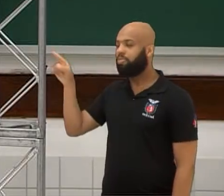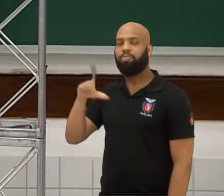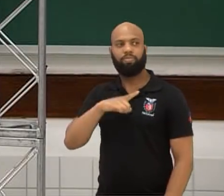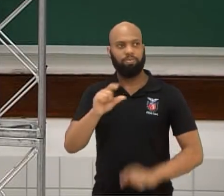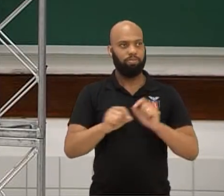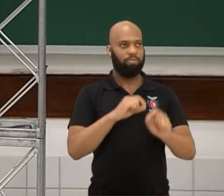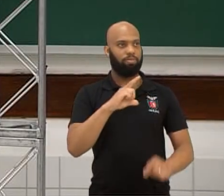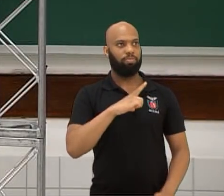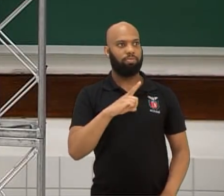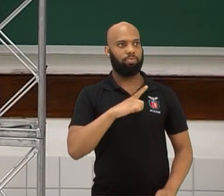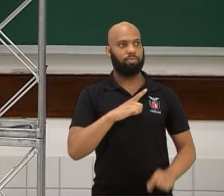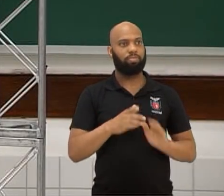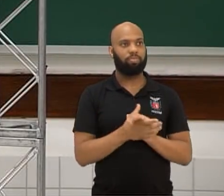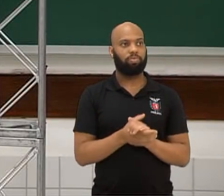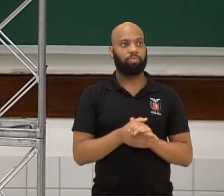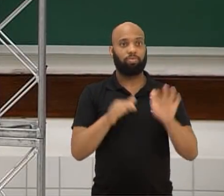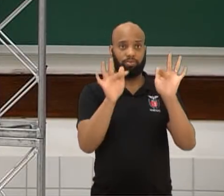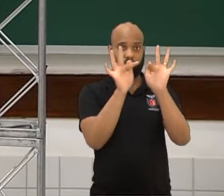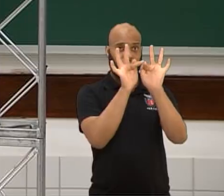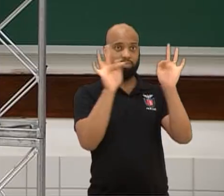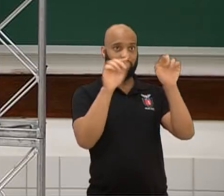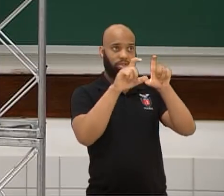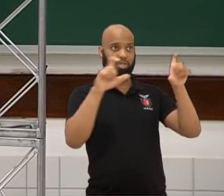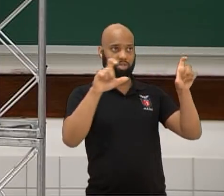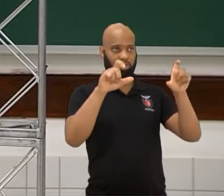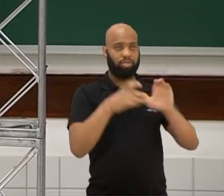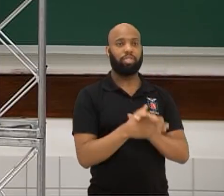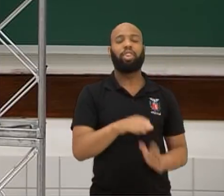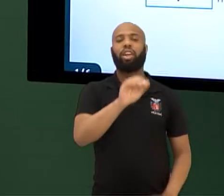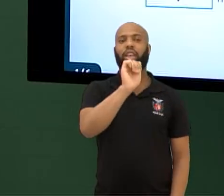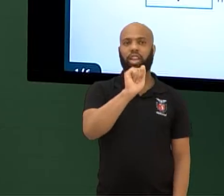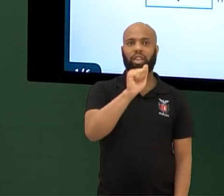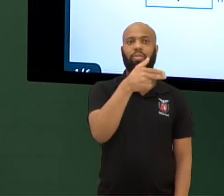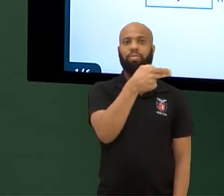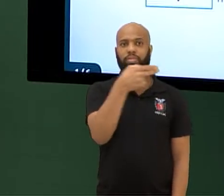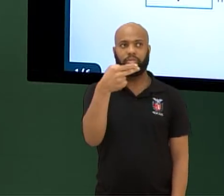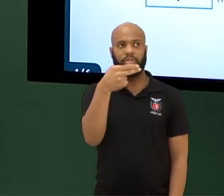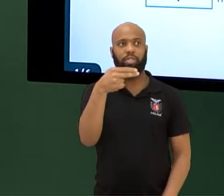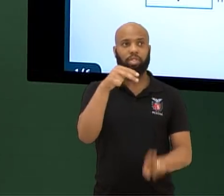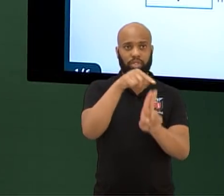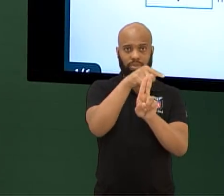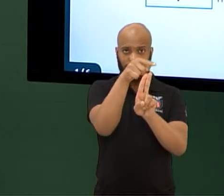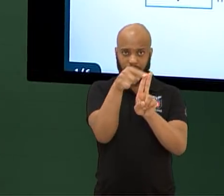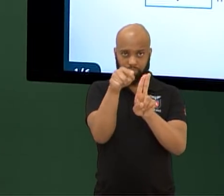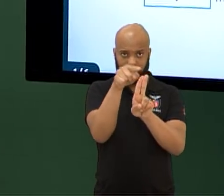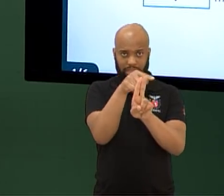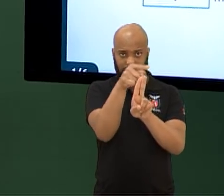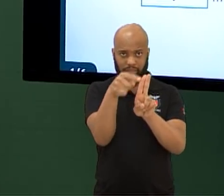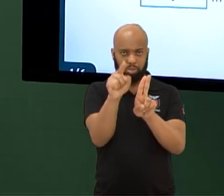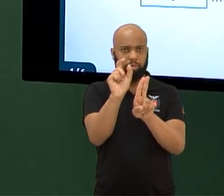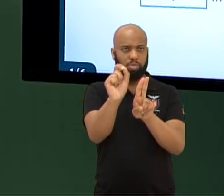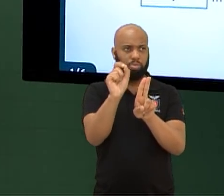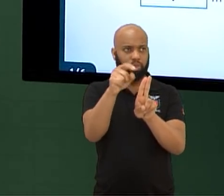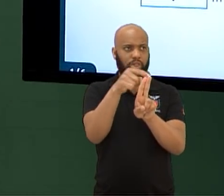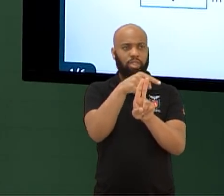a nossa fórmula da área do círculo. A área é igual ao π. Quem que é o nosso